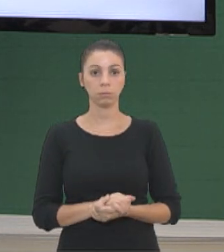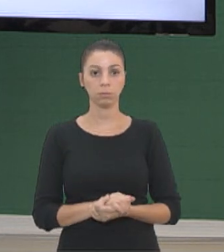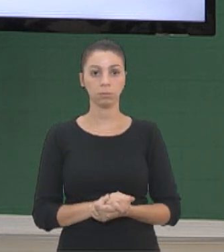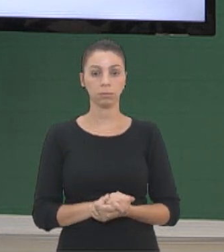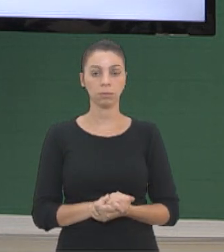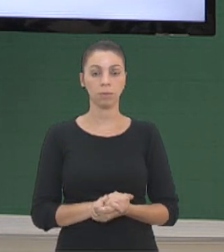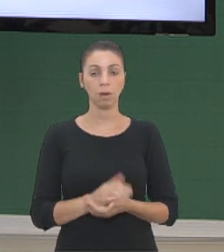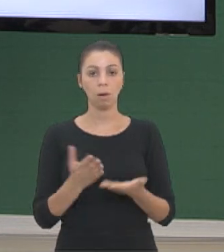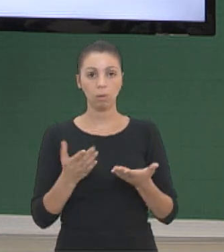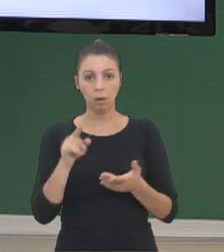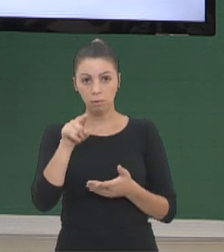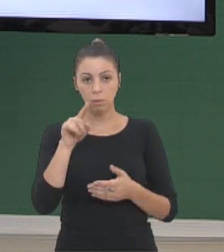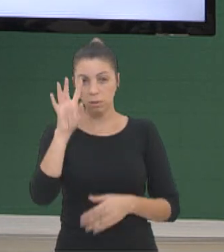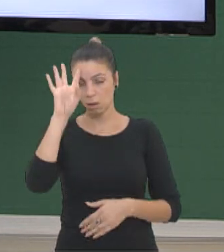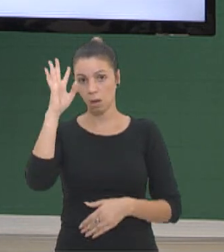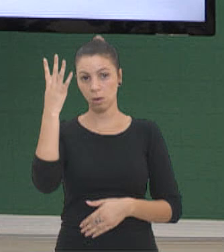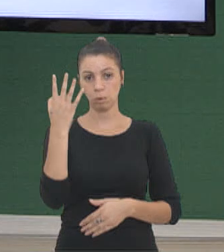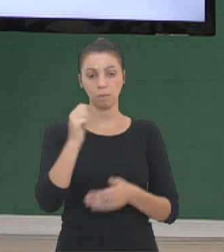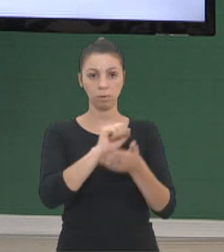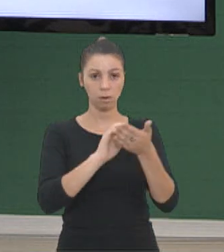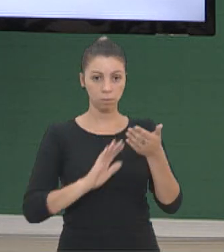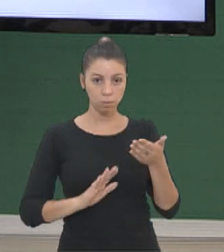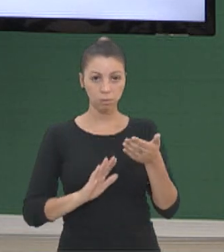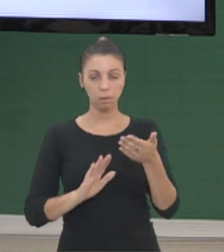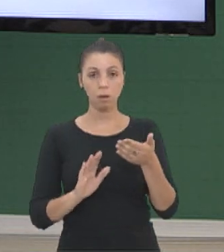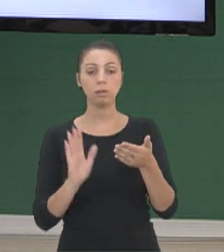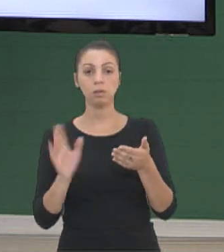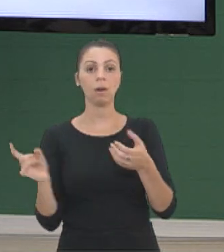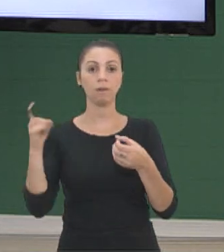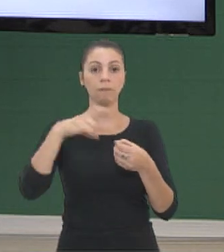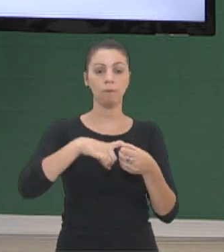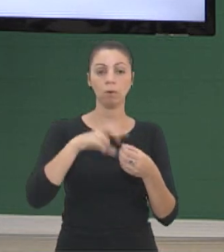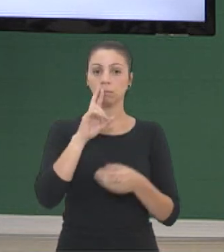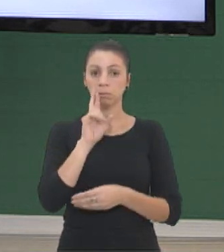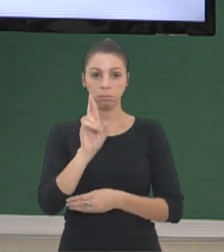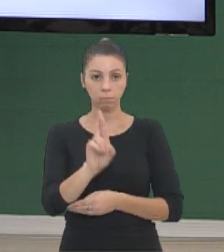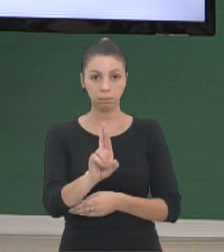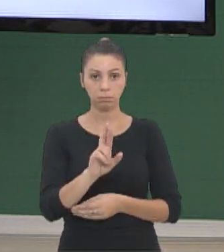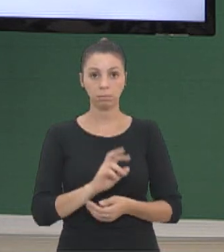Eu quero que vocês resolvam agora essa atividade e daqui a pouquinho a gente volta aí para as respostas.